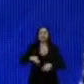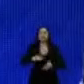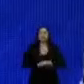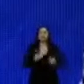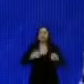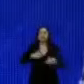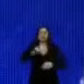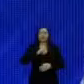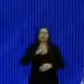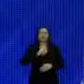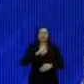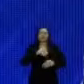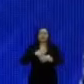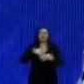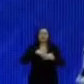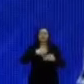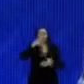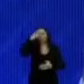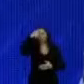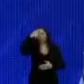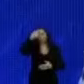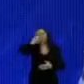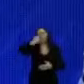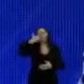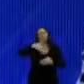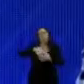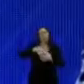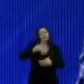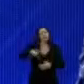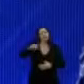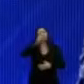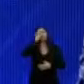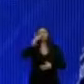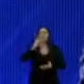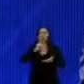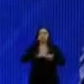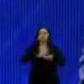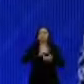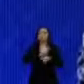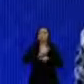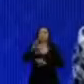ter nessas eleições a consciência de votar em pessoas que de fato defenda os direitos humanos